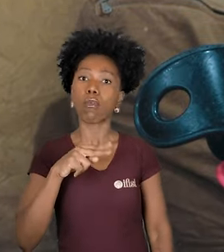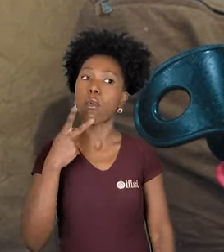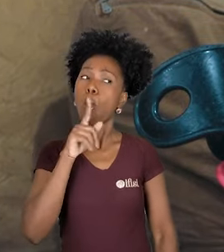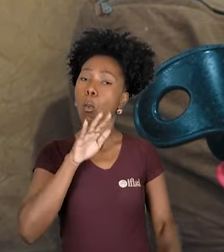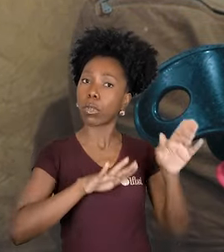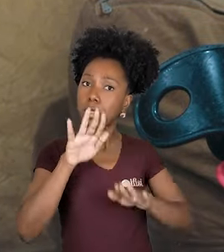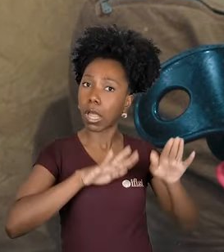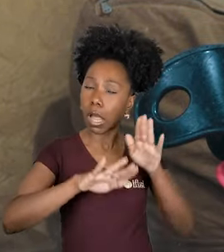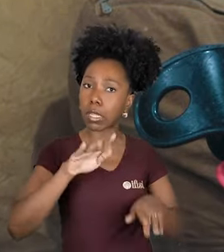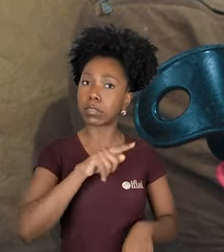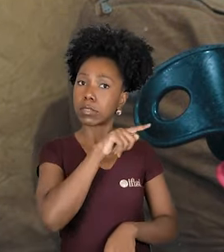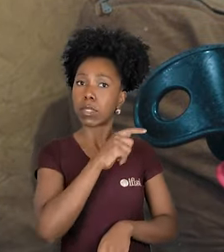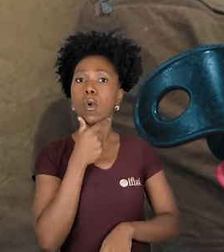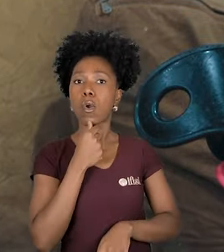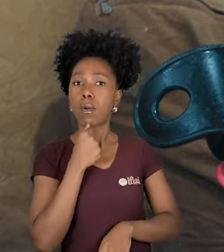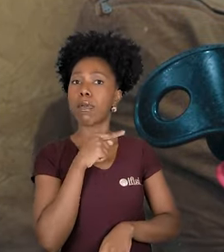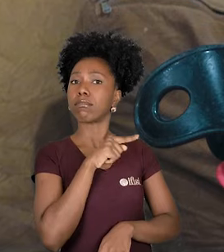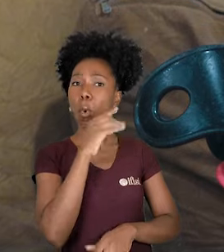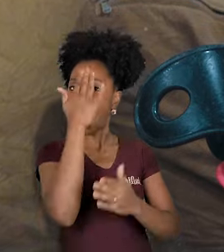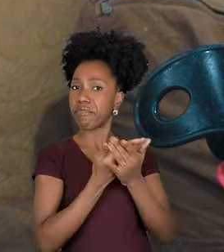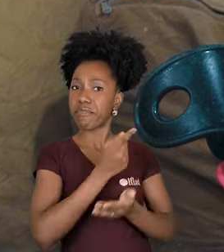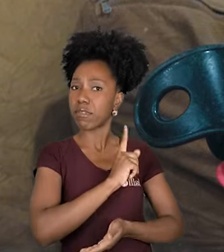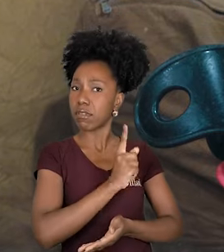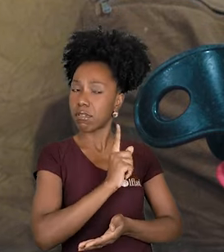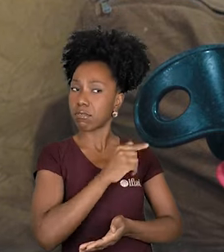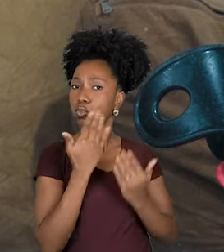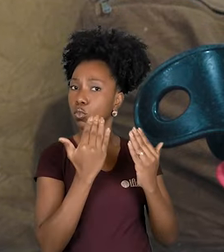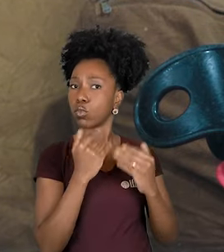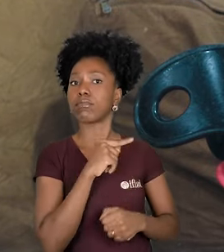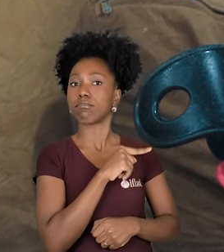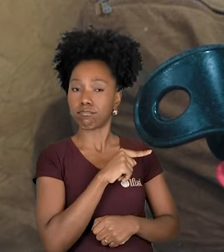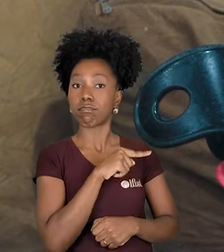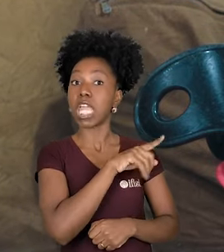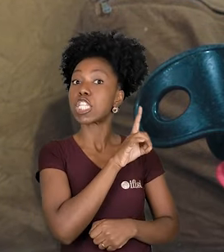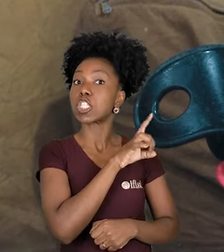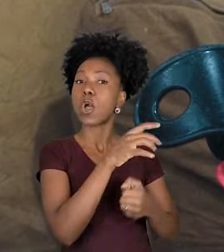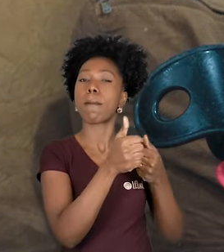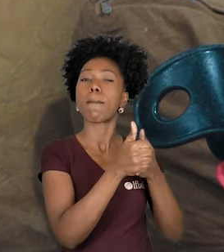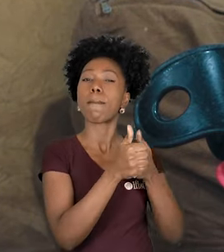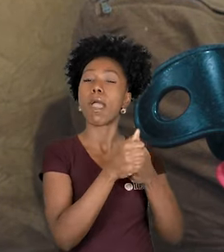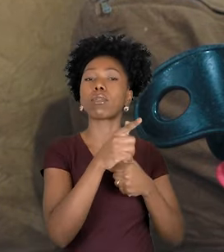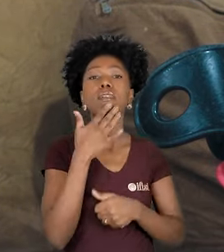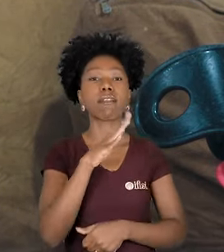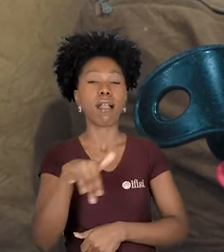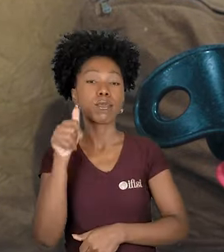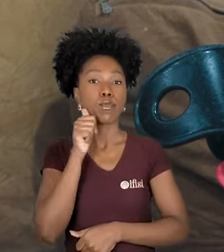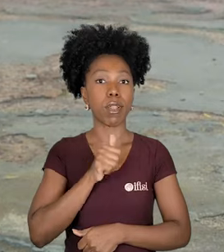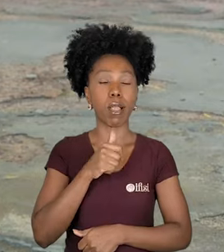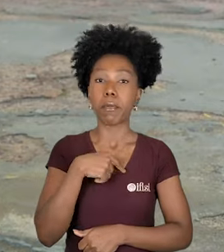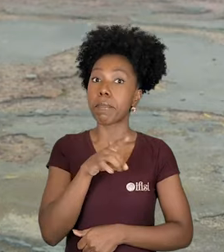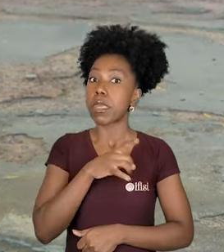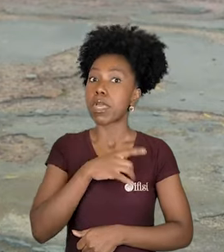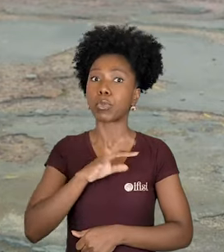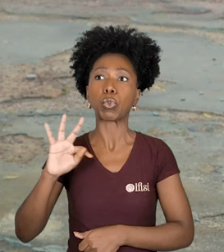falou, tem cuidado, esse rapaz não é, sei lá, eu não tô achando confiável. E ele só se aproximava de mulheres e crianças.